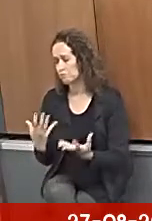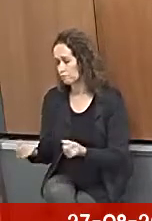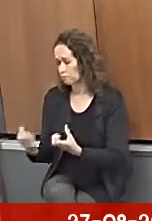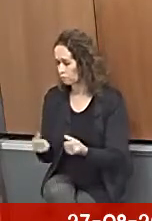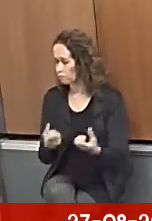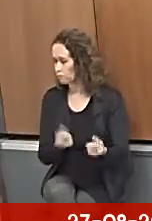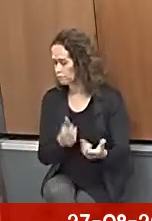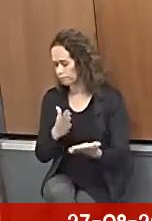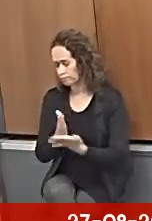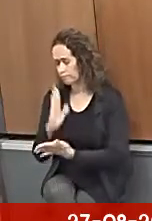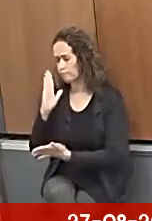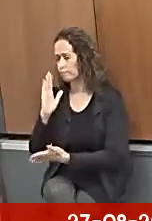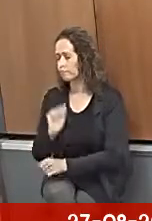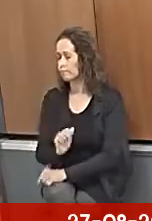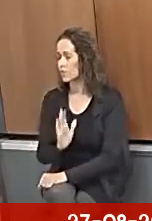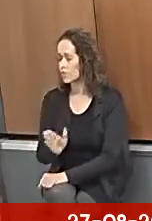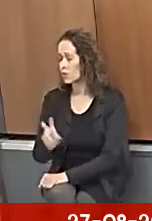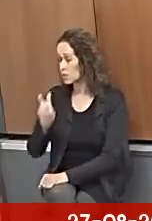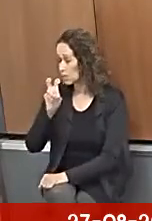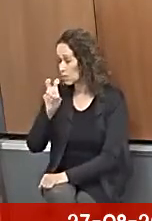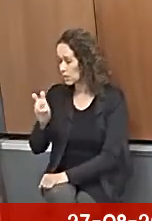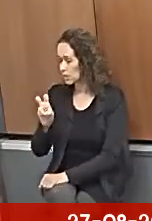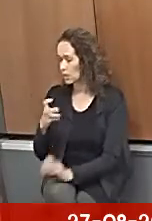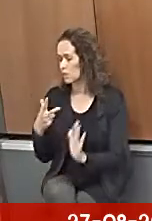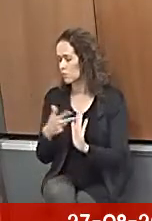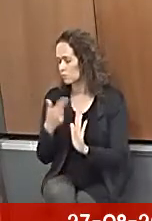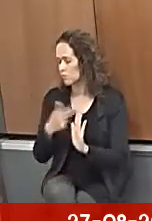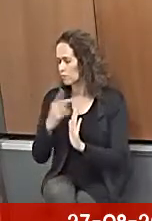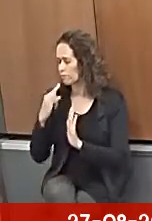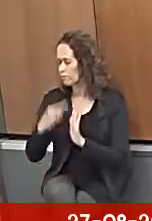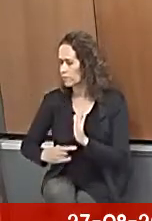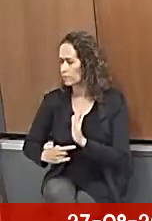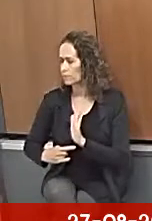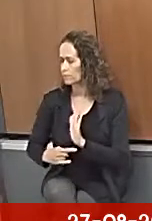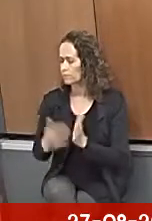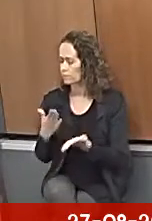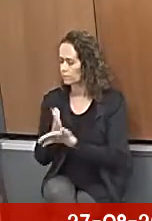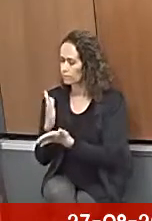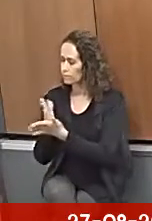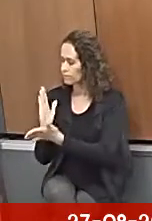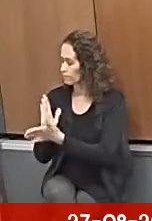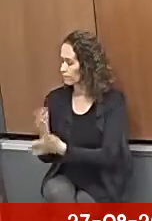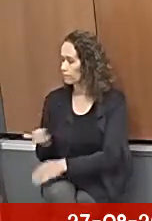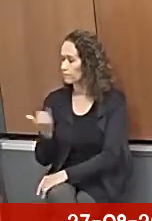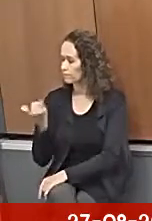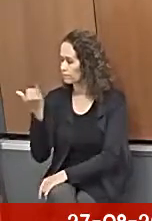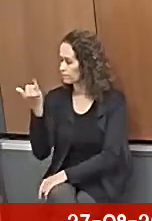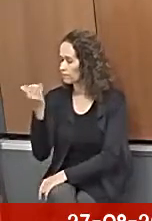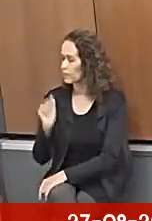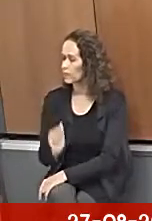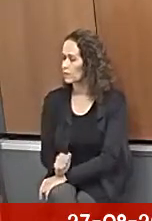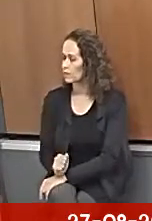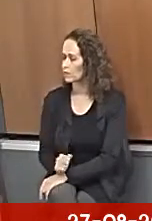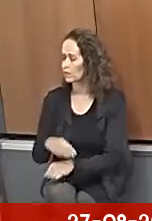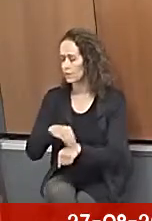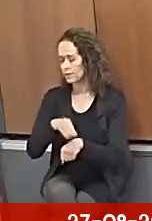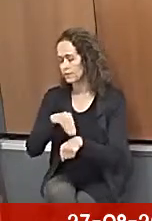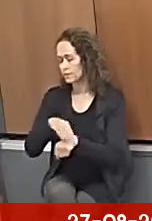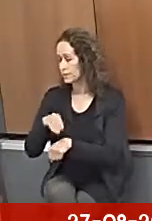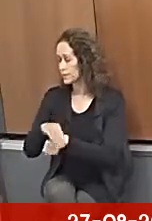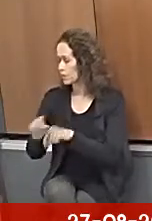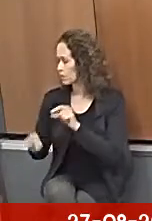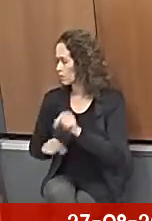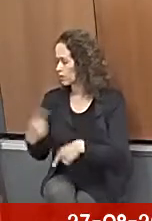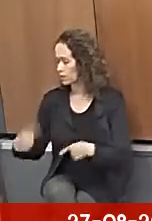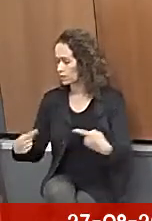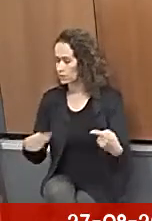aprovados não tivemos aí cinco requerimentos aprovados e com certeza importantes para o encaminhamento do daquilo